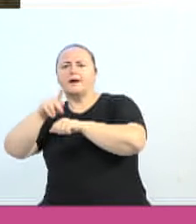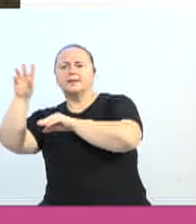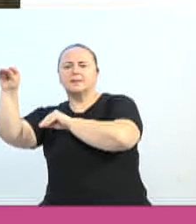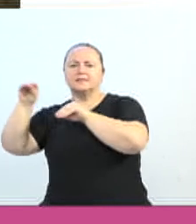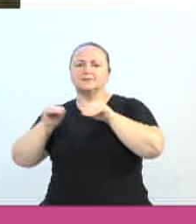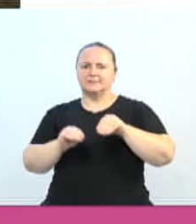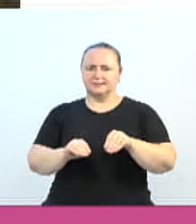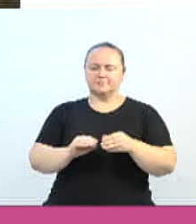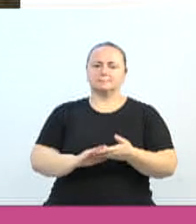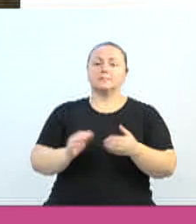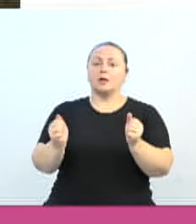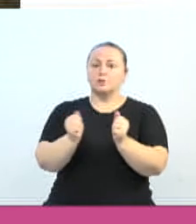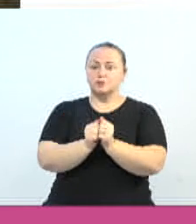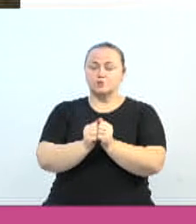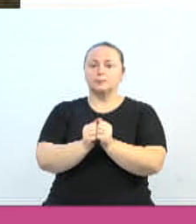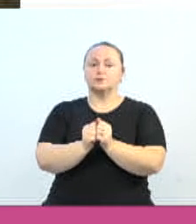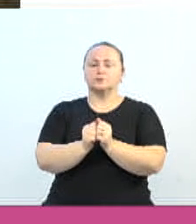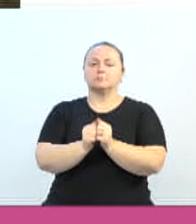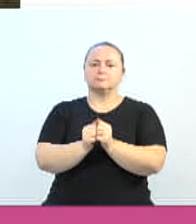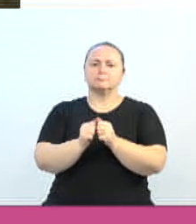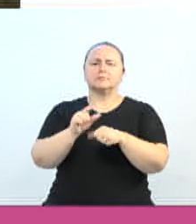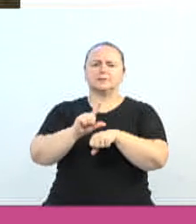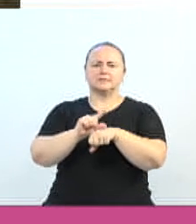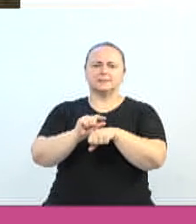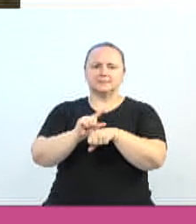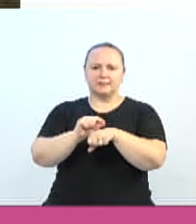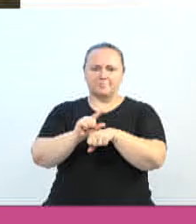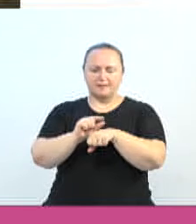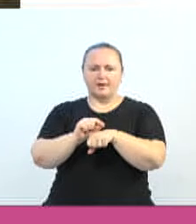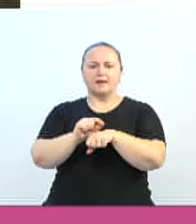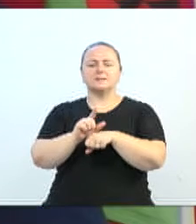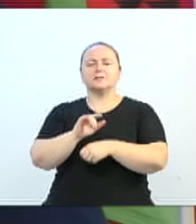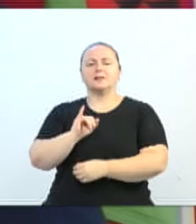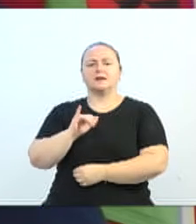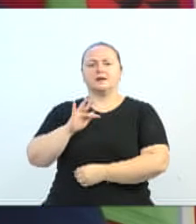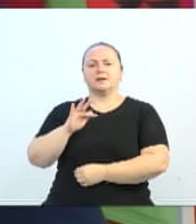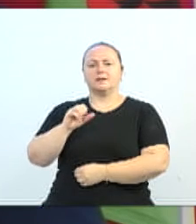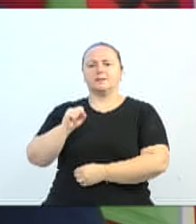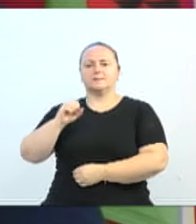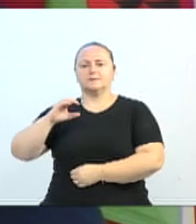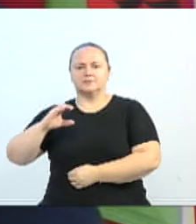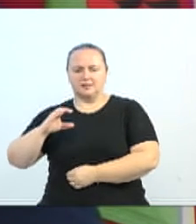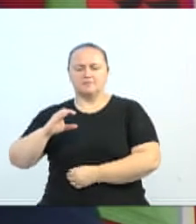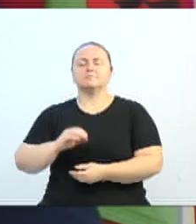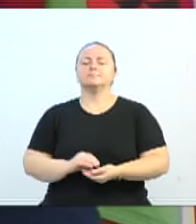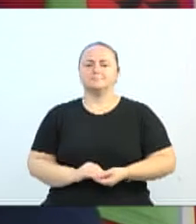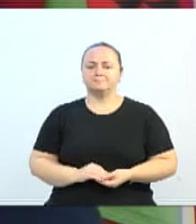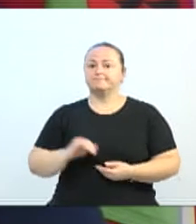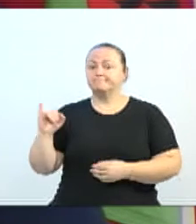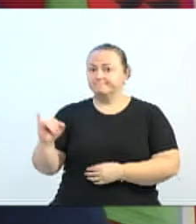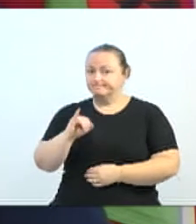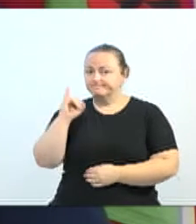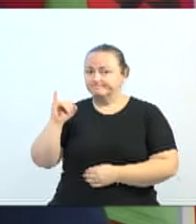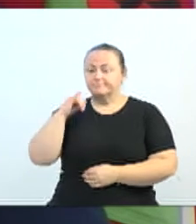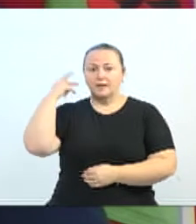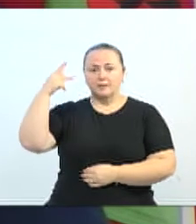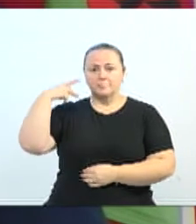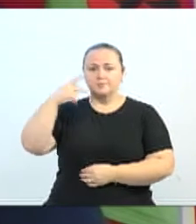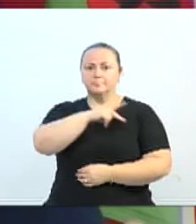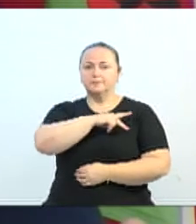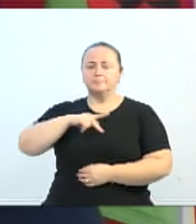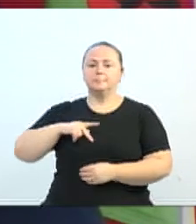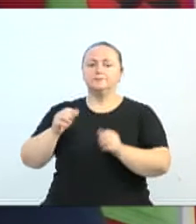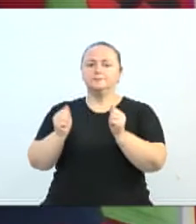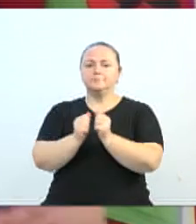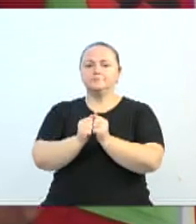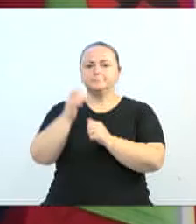da CEMED e com o IFES, que eu já citei aqui, né, para os colegas vereadores e para a comunidade, da importância de ter políticas públicas para estrangeiros, e eu